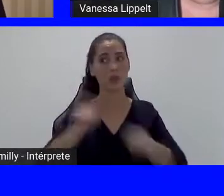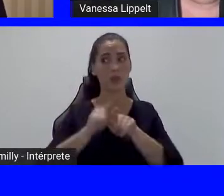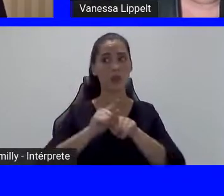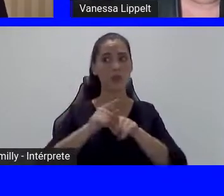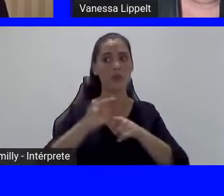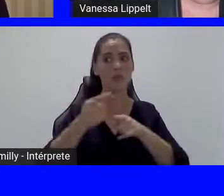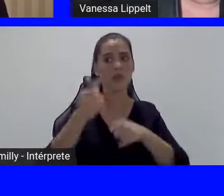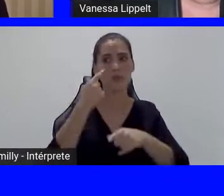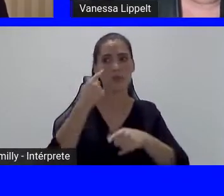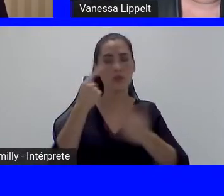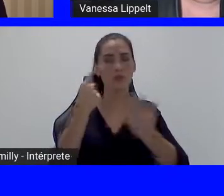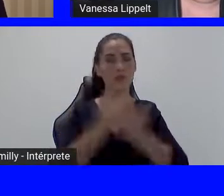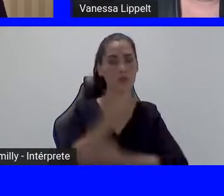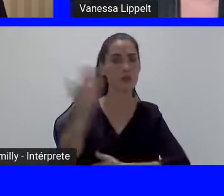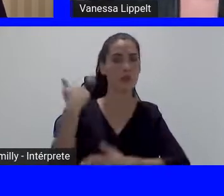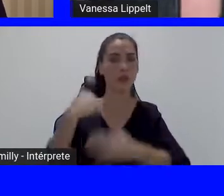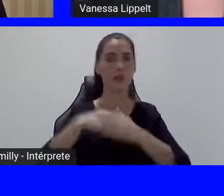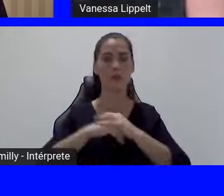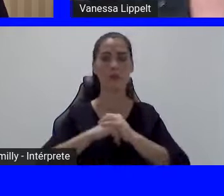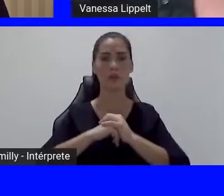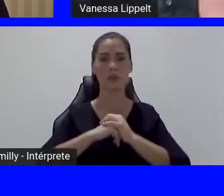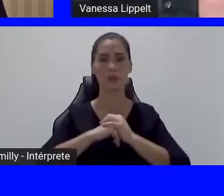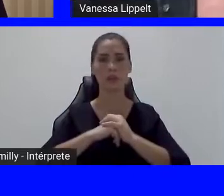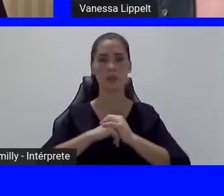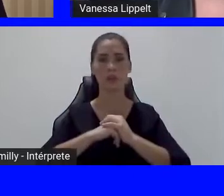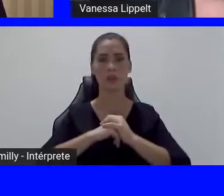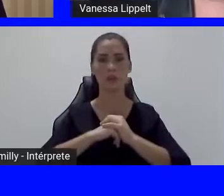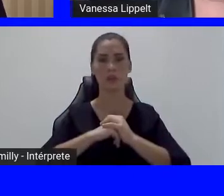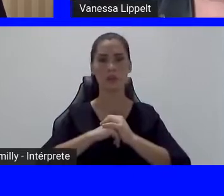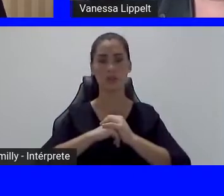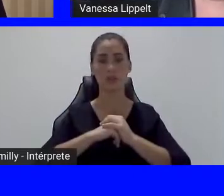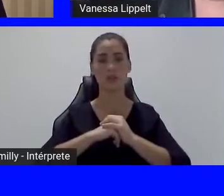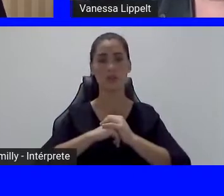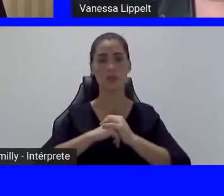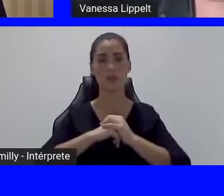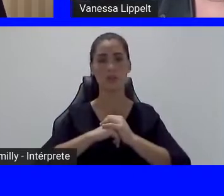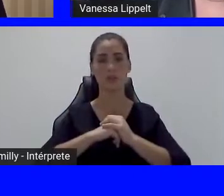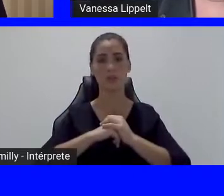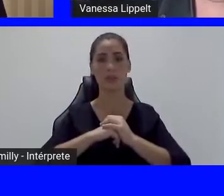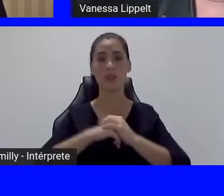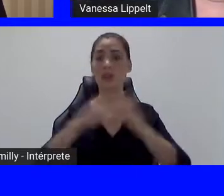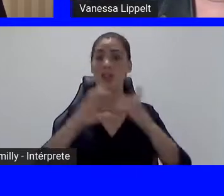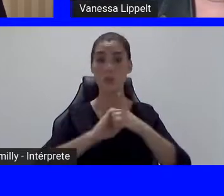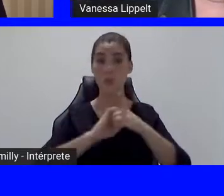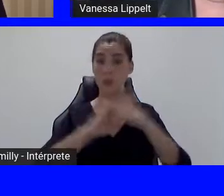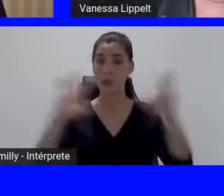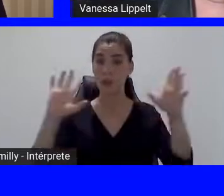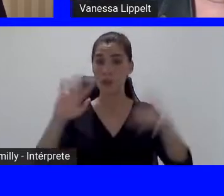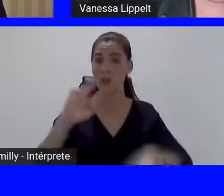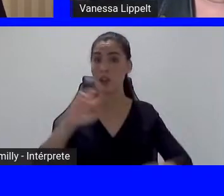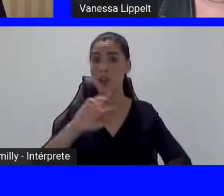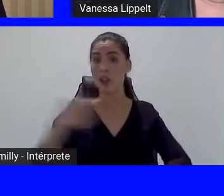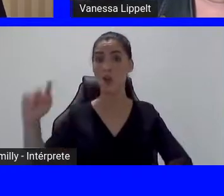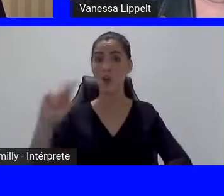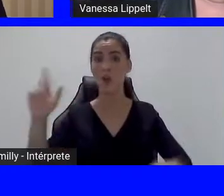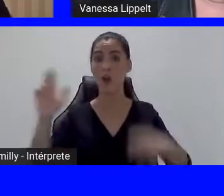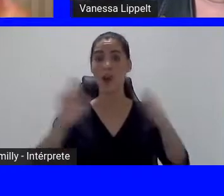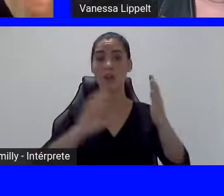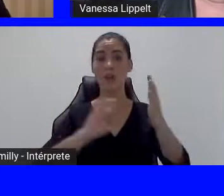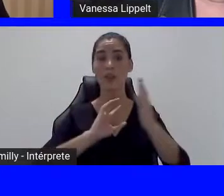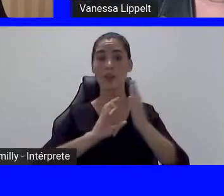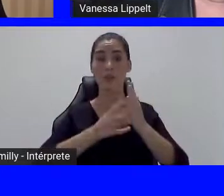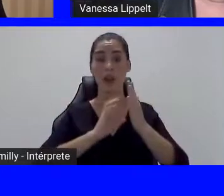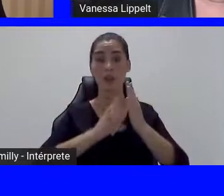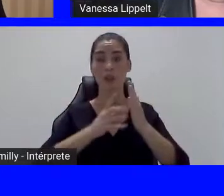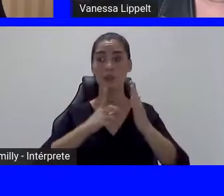metade, não queria fazer federação com o PSDB. Isso é democracia. Democracia não é ter um partido em que há unidade,